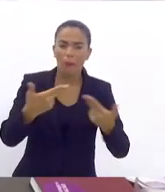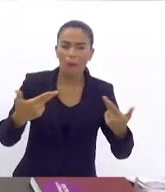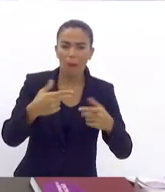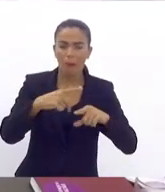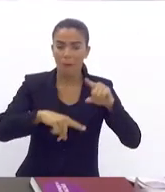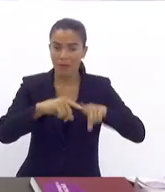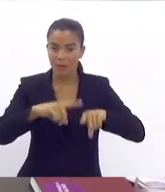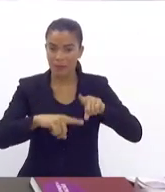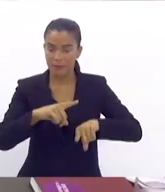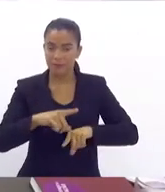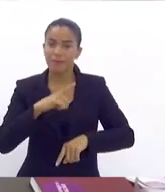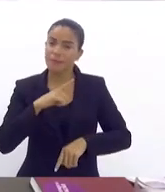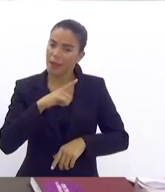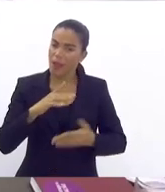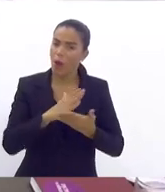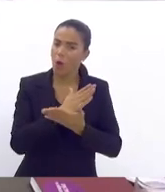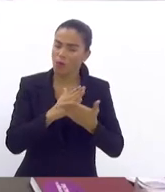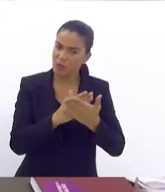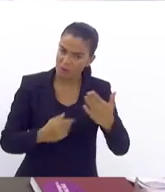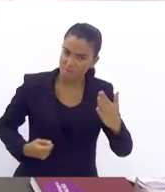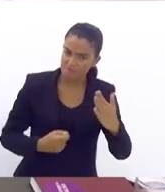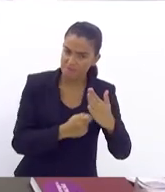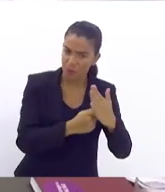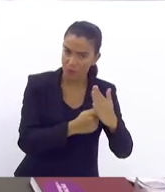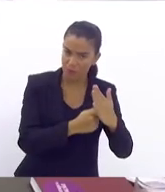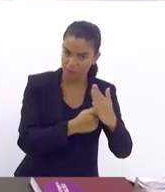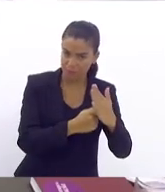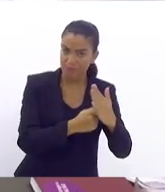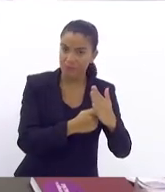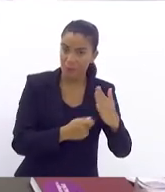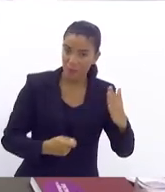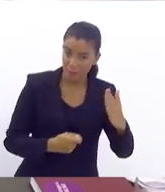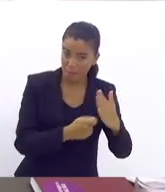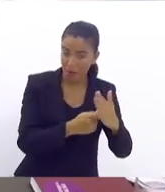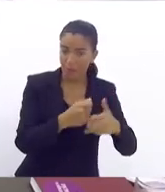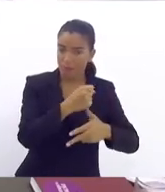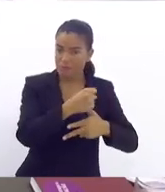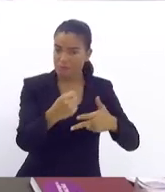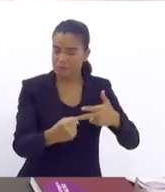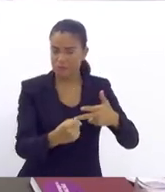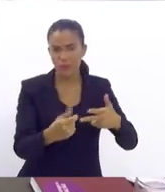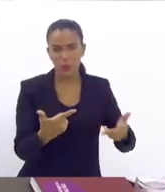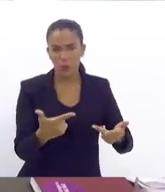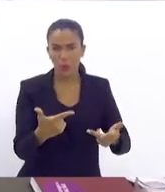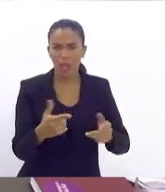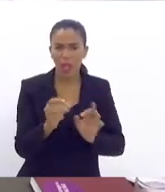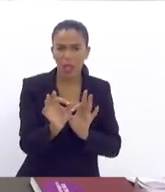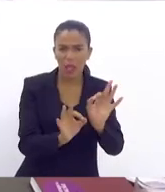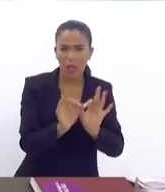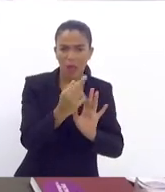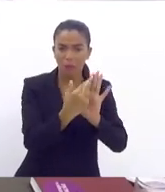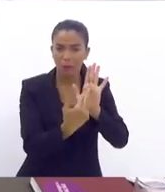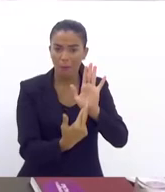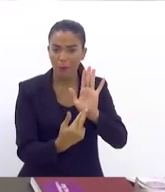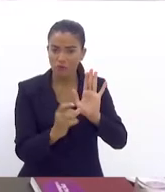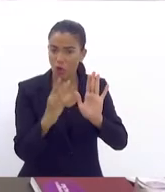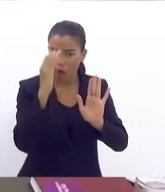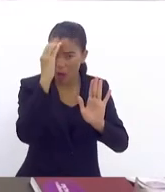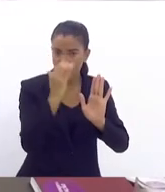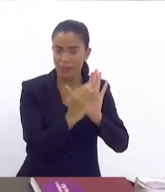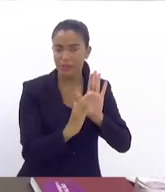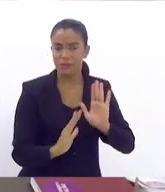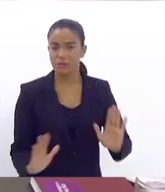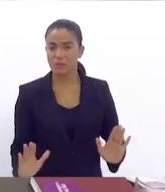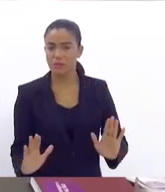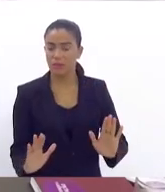ordem impositiva que cria obrigação para si próprio, né, para o próprio Poder Executivo, que ele não tem que regulamentar nada, tem que obedecer e ponto. Se não obedecer,